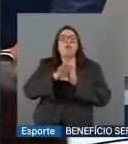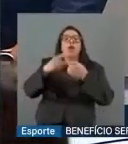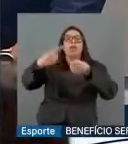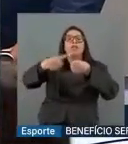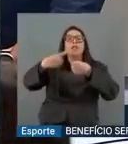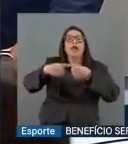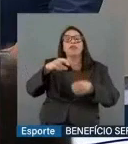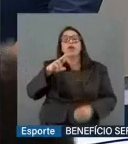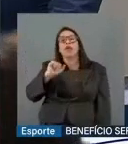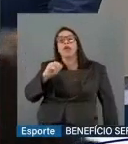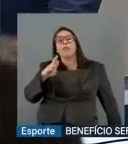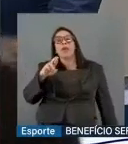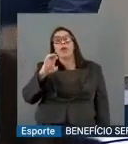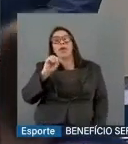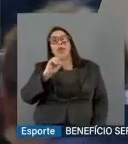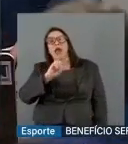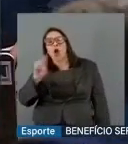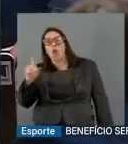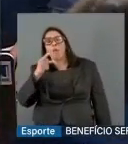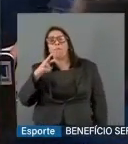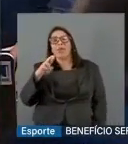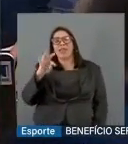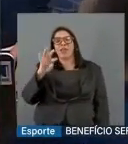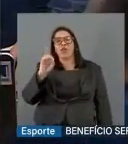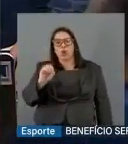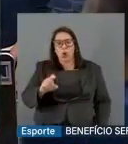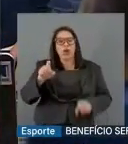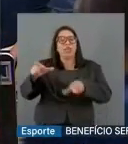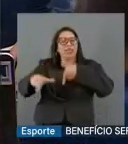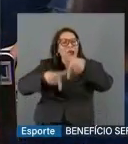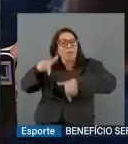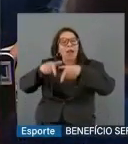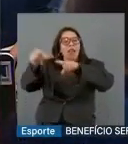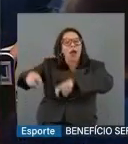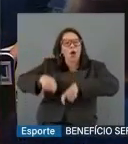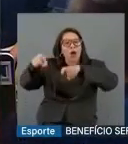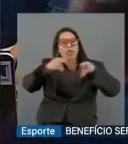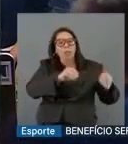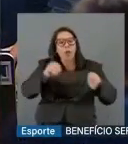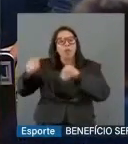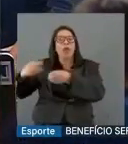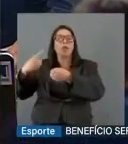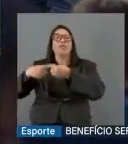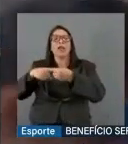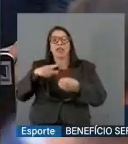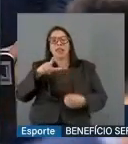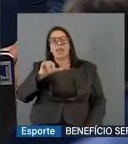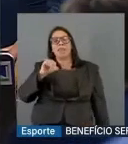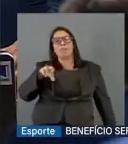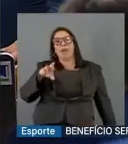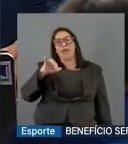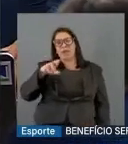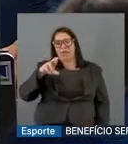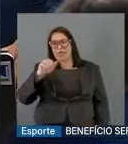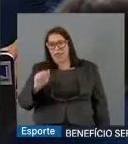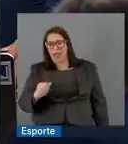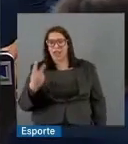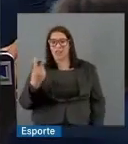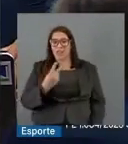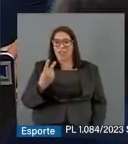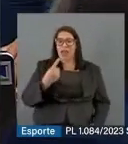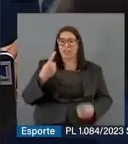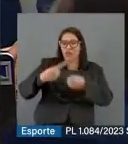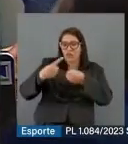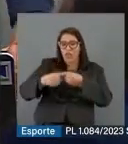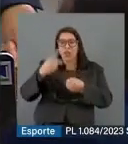poder abordar, né? Poder ir em locais de tráfico de drogas, né? Que são decisões que vão contra o que a gente vê,